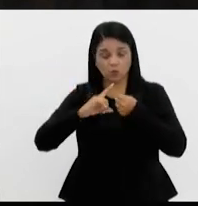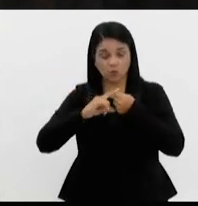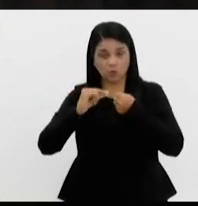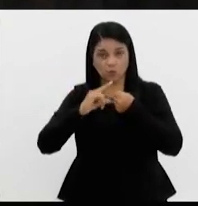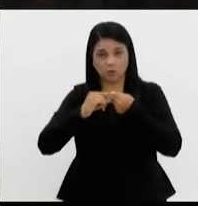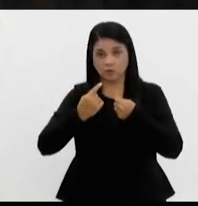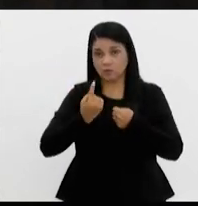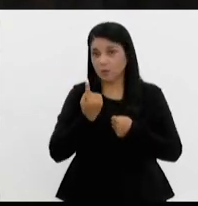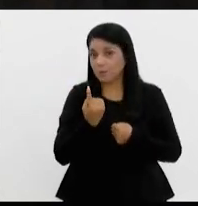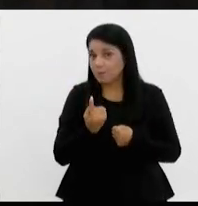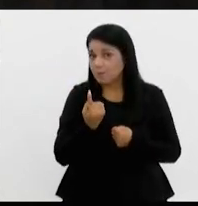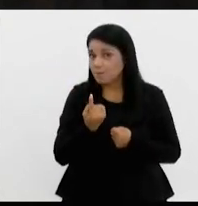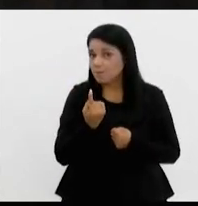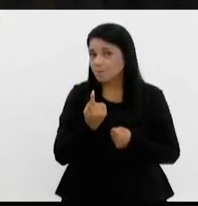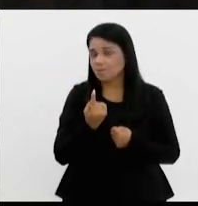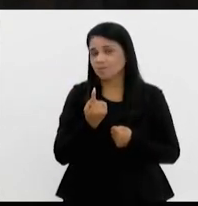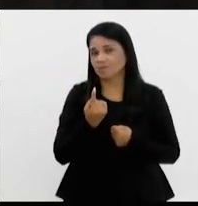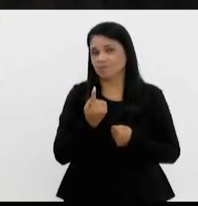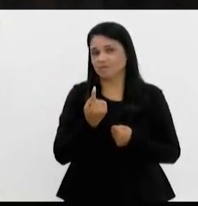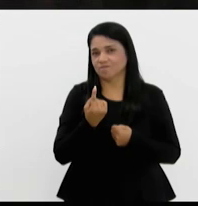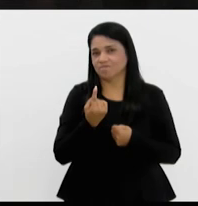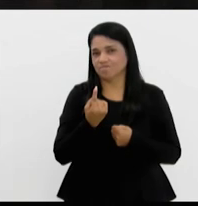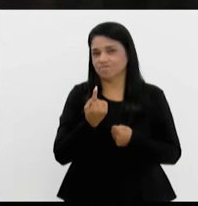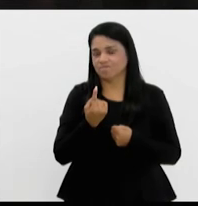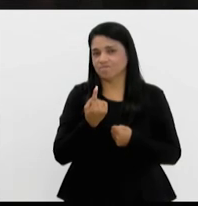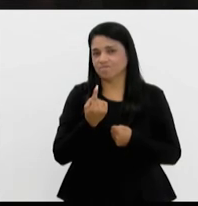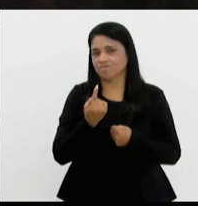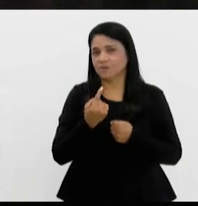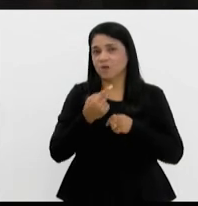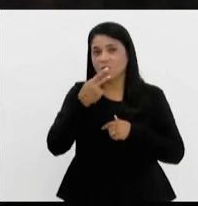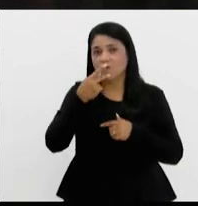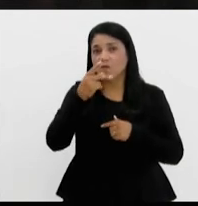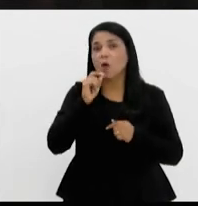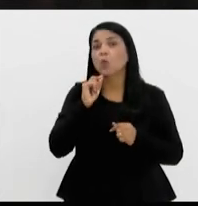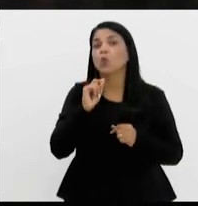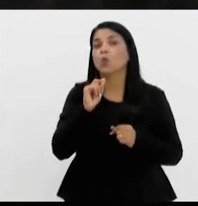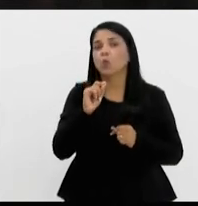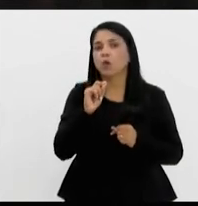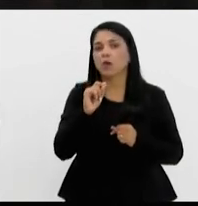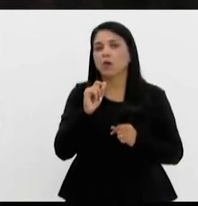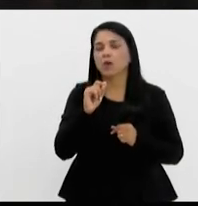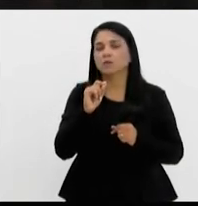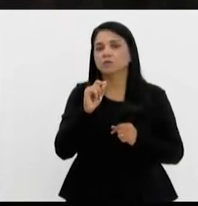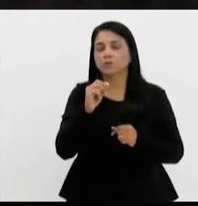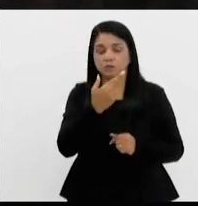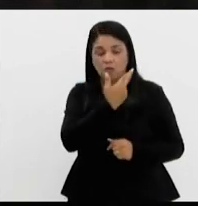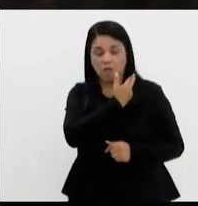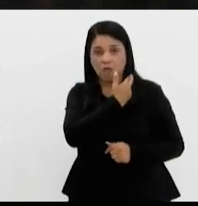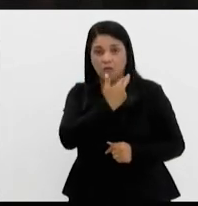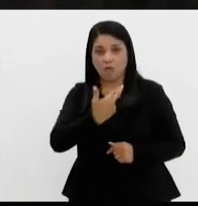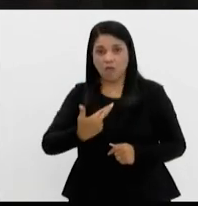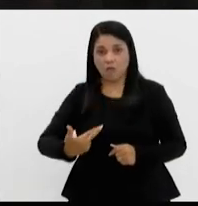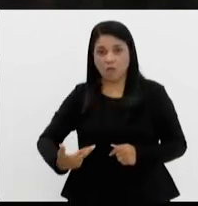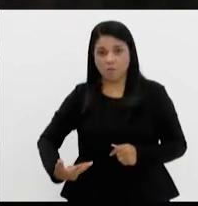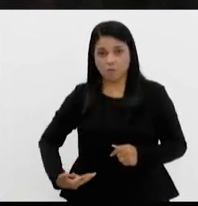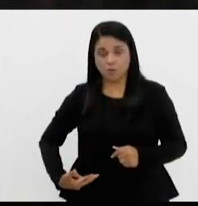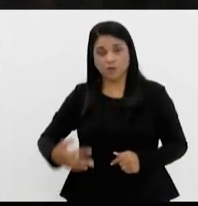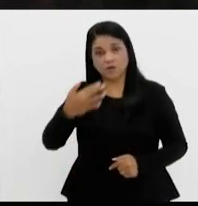1º, deputado Dionísio Lins, afirma que nós somos a República Federativa do